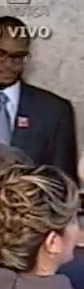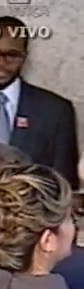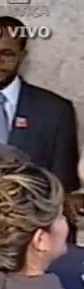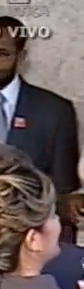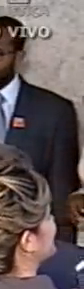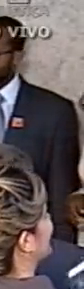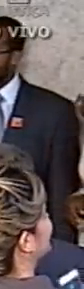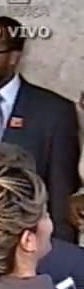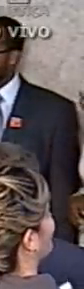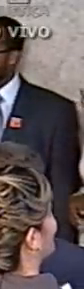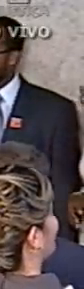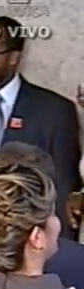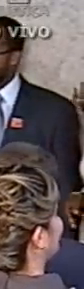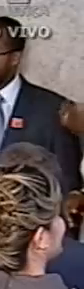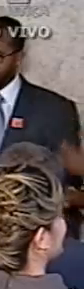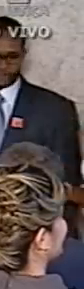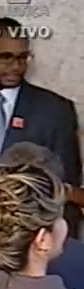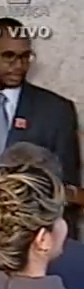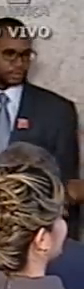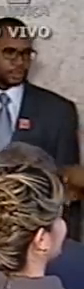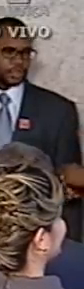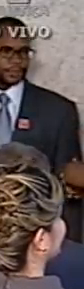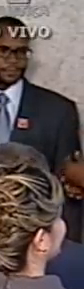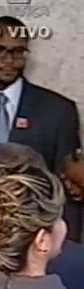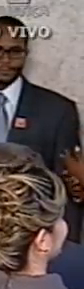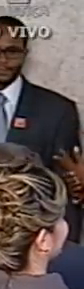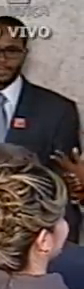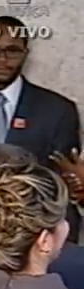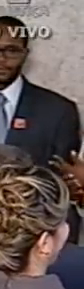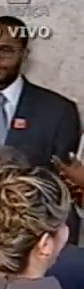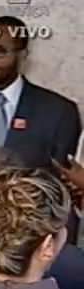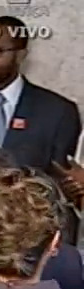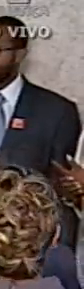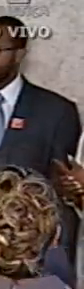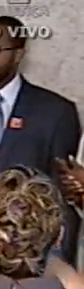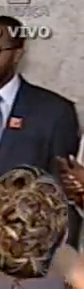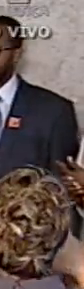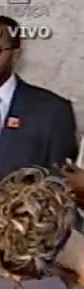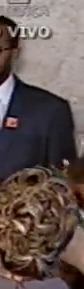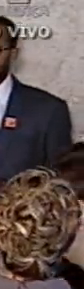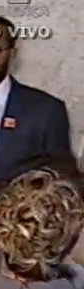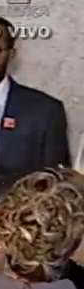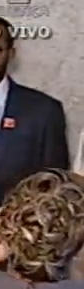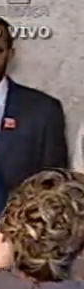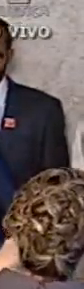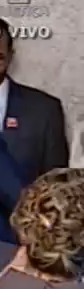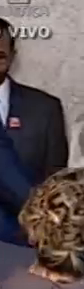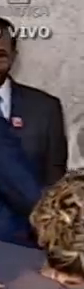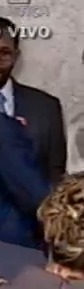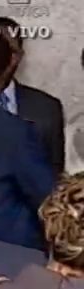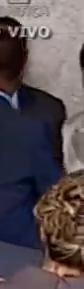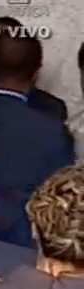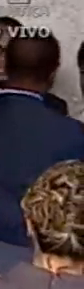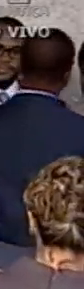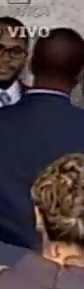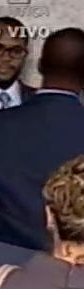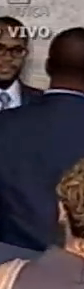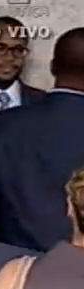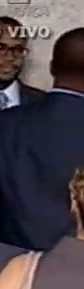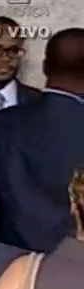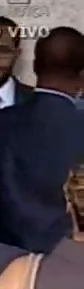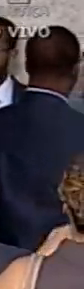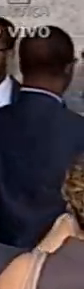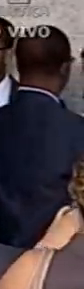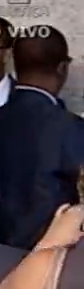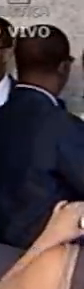em dado momento, fazendo uma abordagem sobre este tema. Ele destacou ainda o problema da morosidade do judiciário para o desenvolvimento e a importância da justiça para